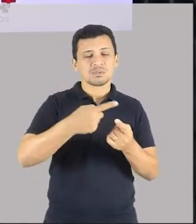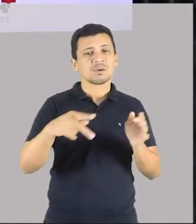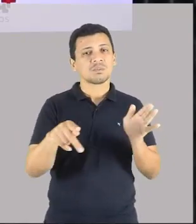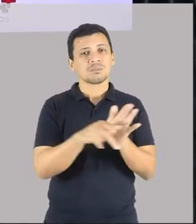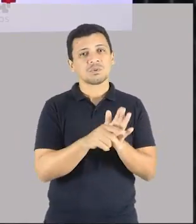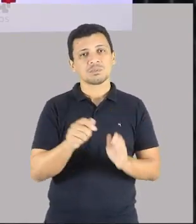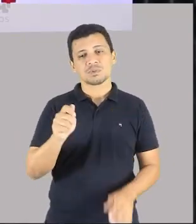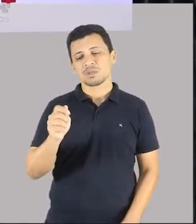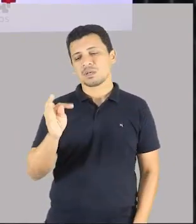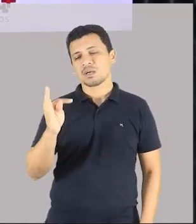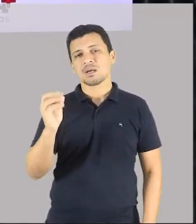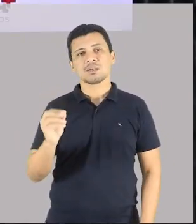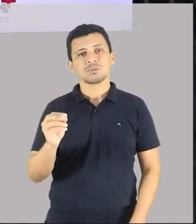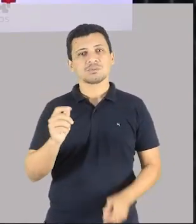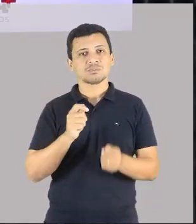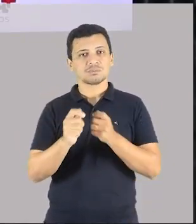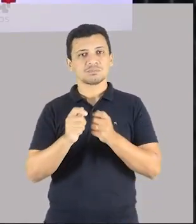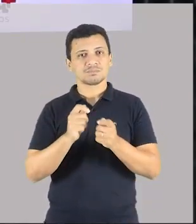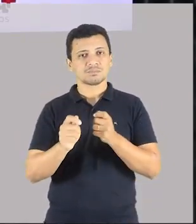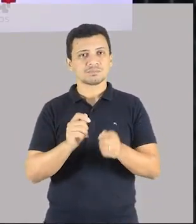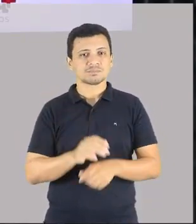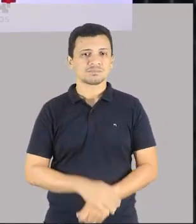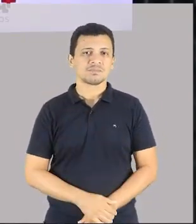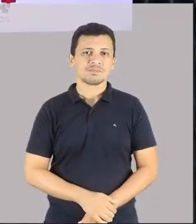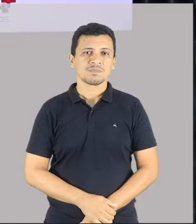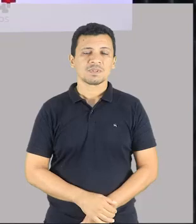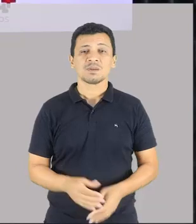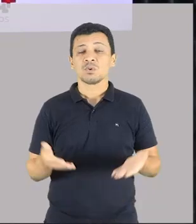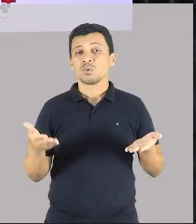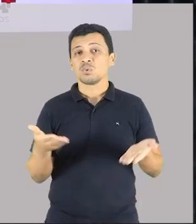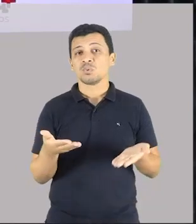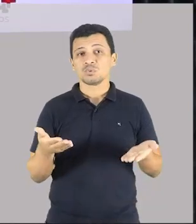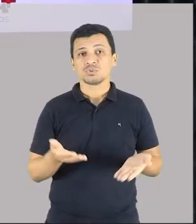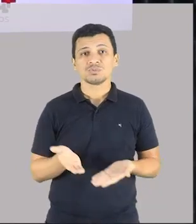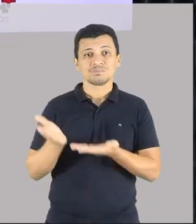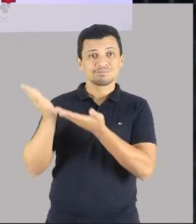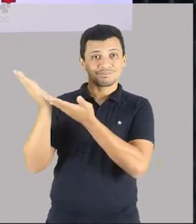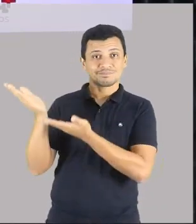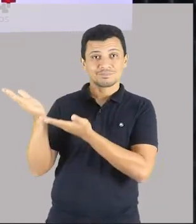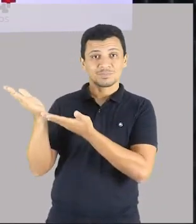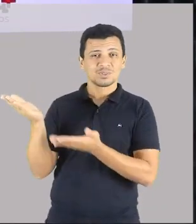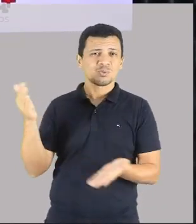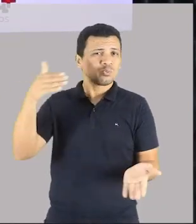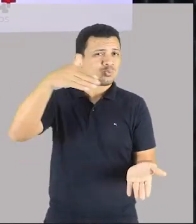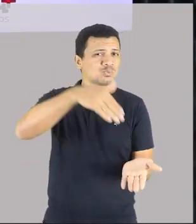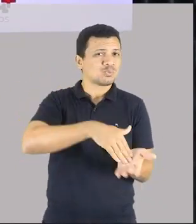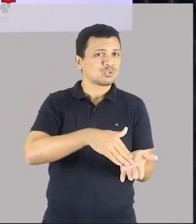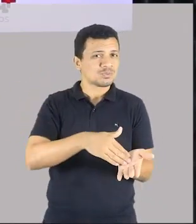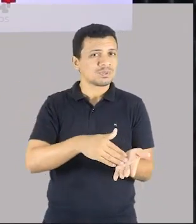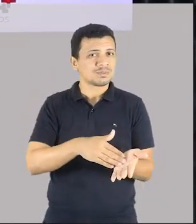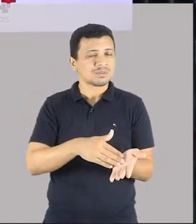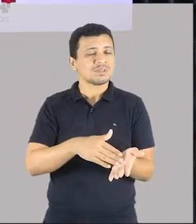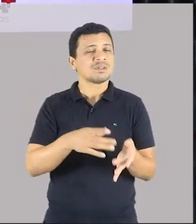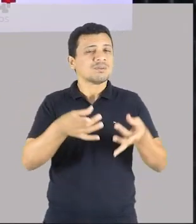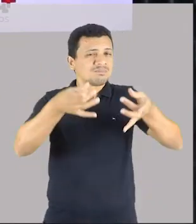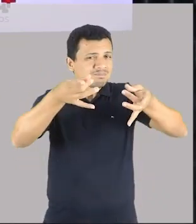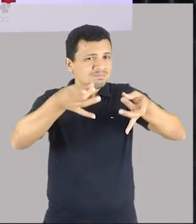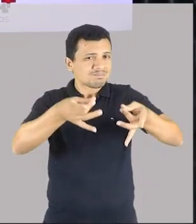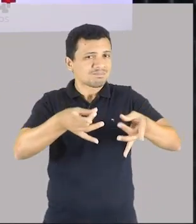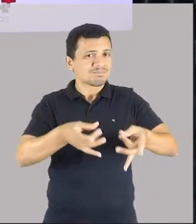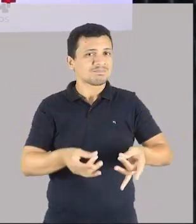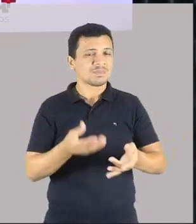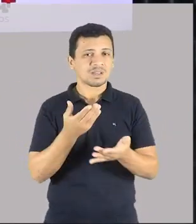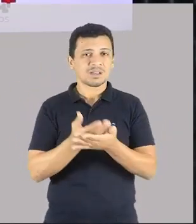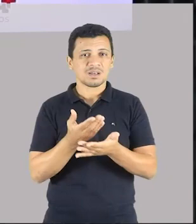dos atos administrativos. Hoje, a gente destinou para essa última aula uma categoria específica e uma